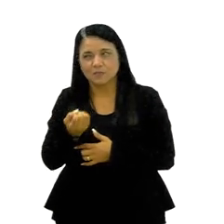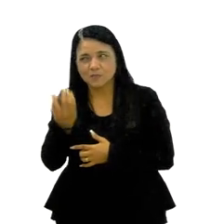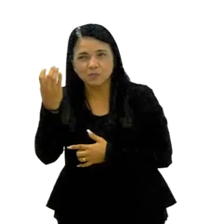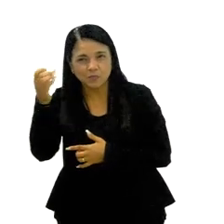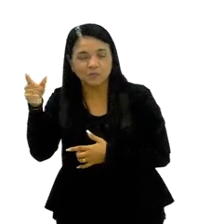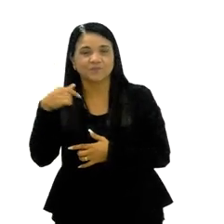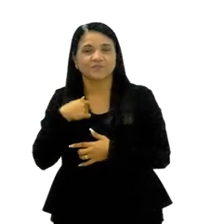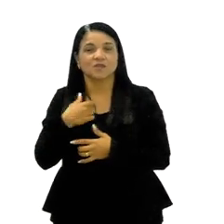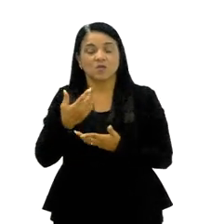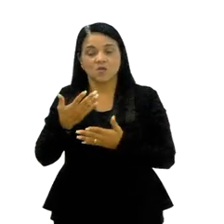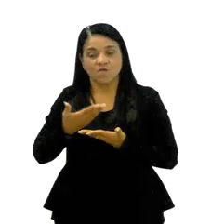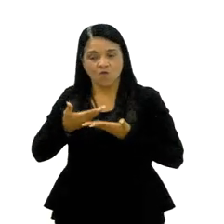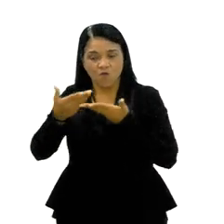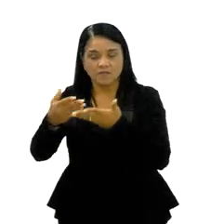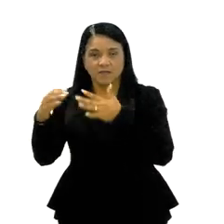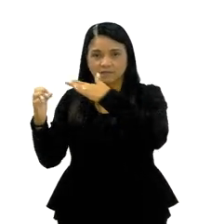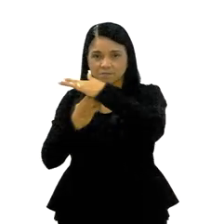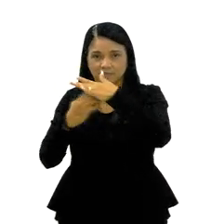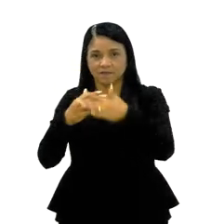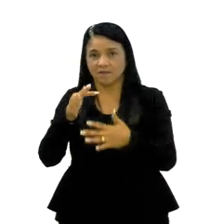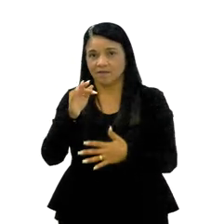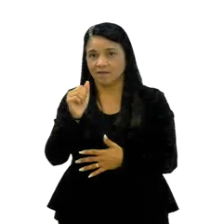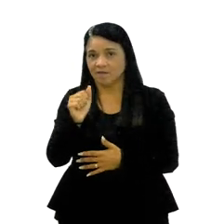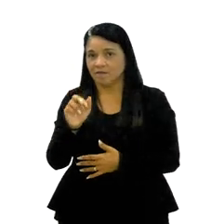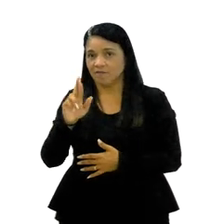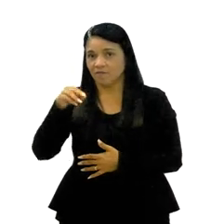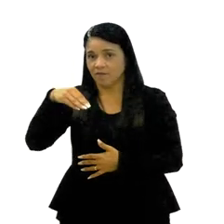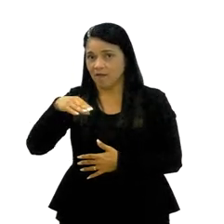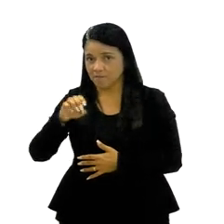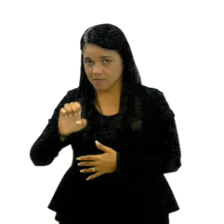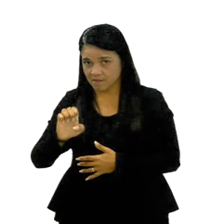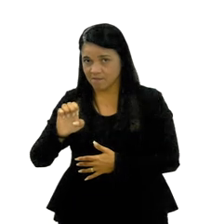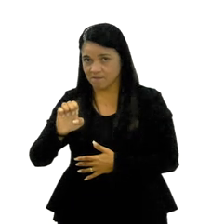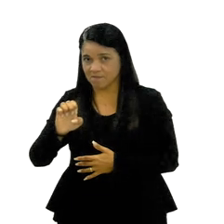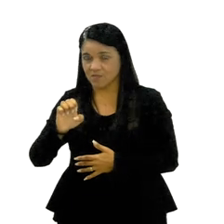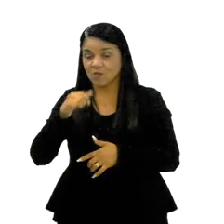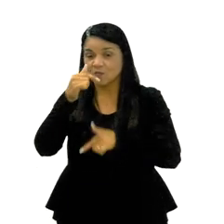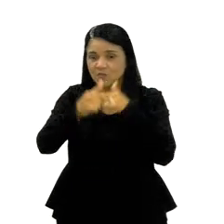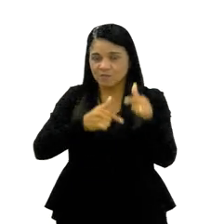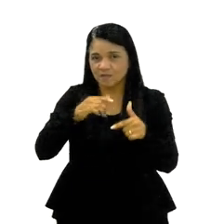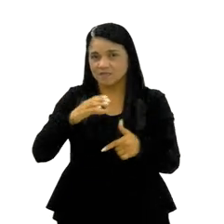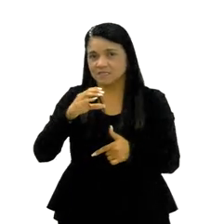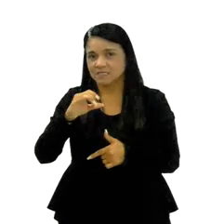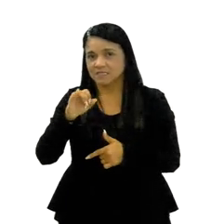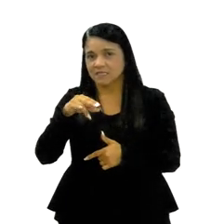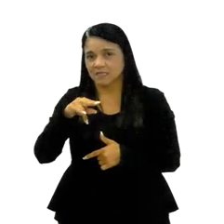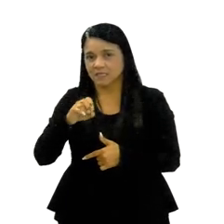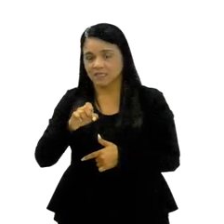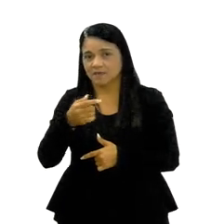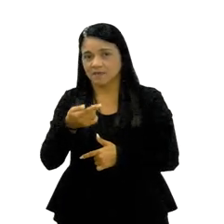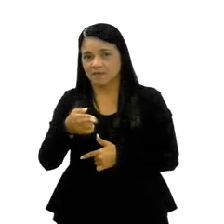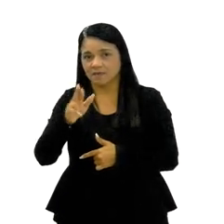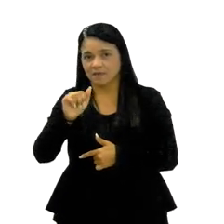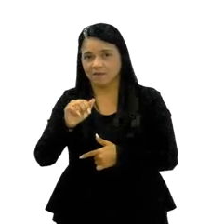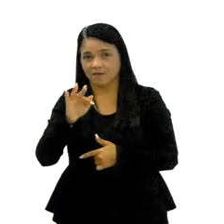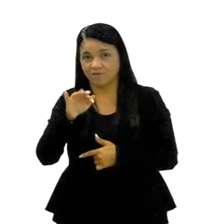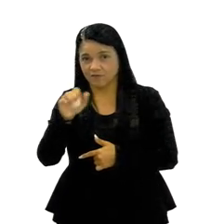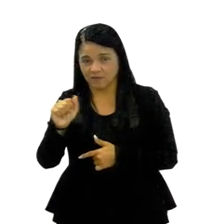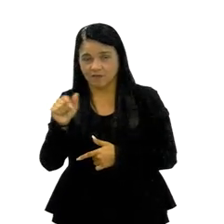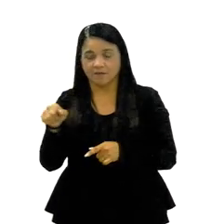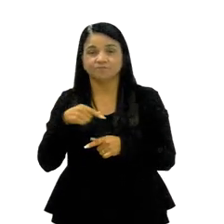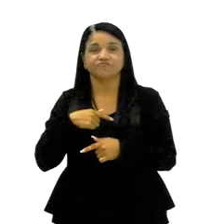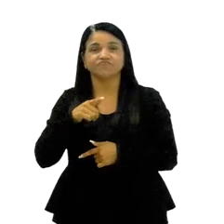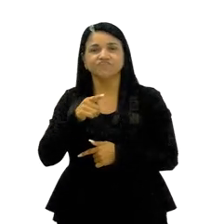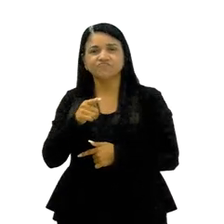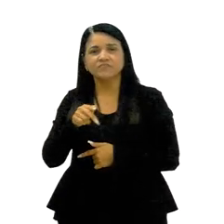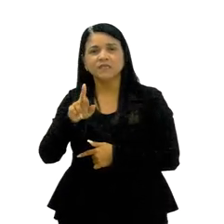né? Eu fui convidado pela Farm para fazer um trabalho de cenografia, pelo Gringo Cardia, que é um